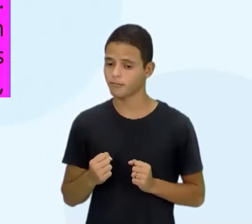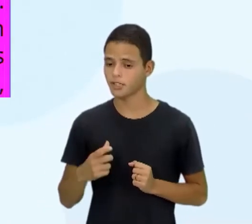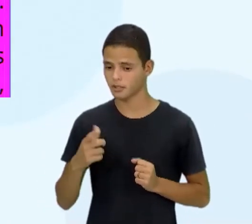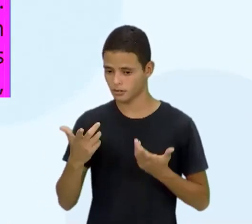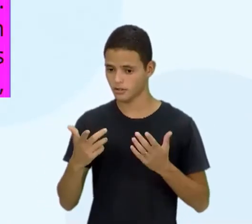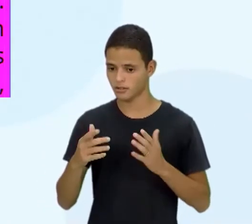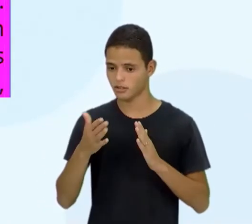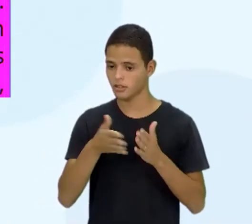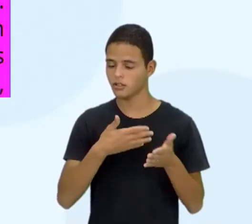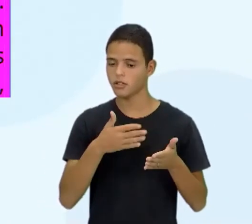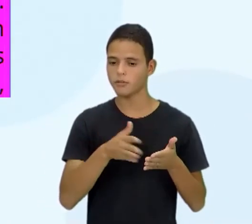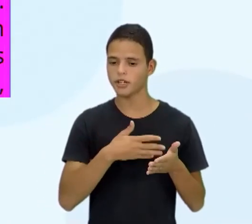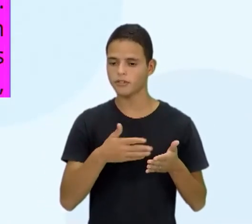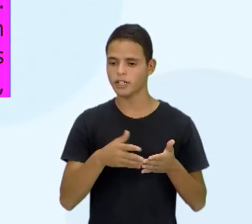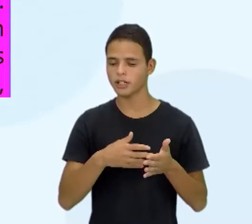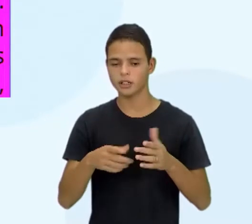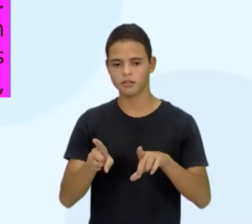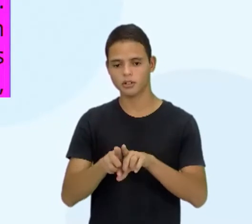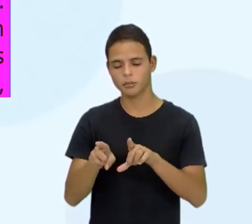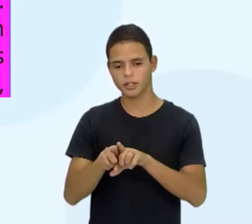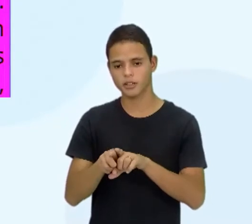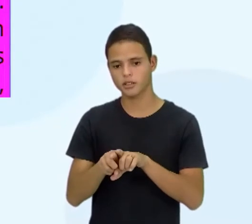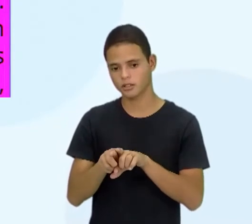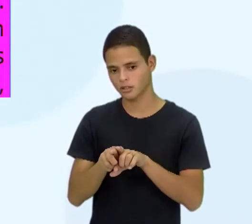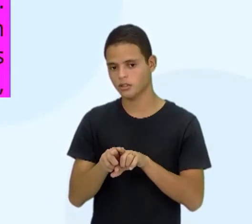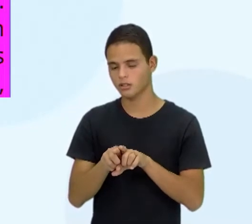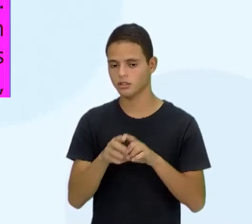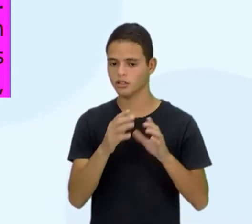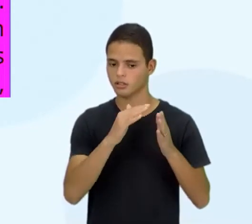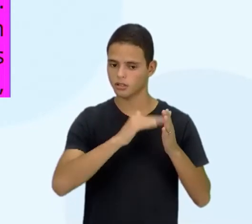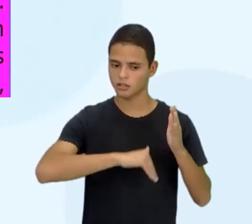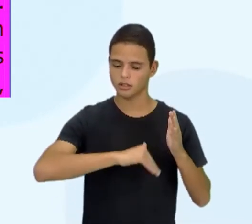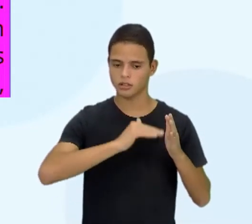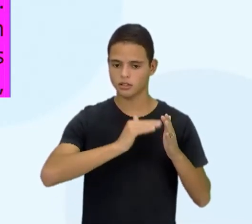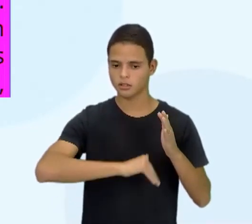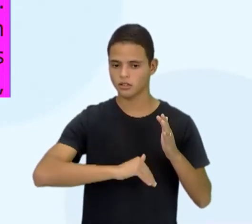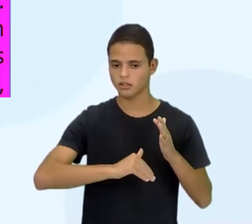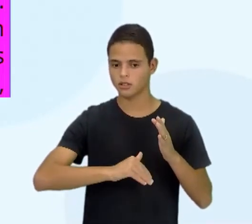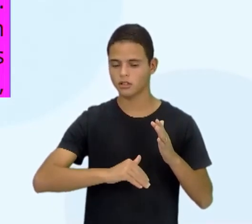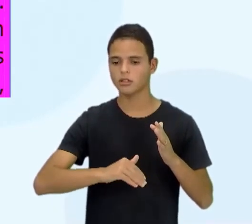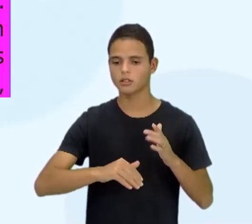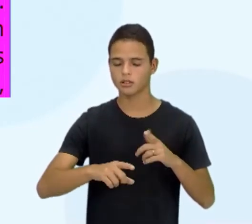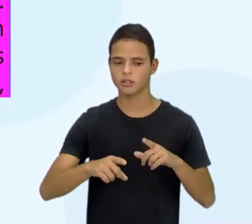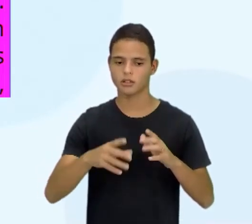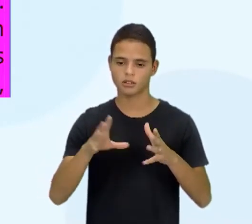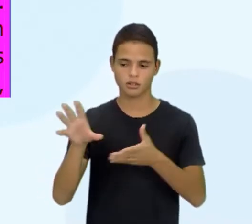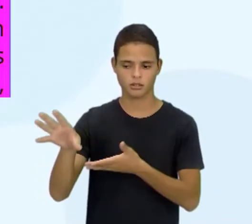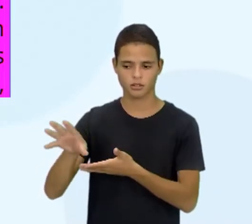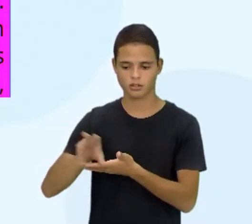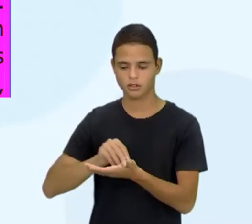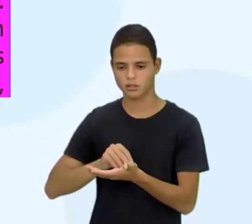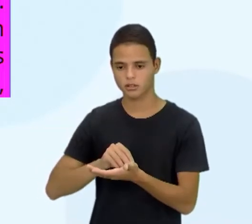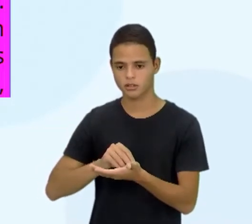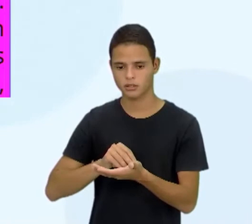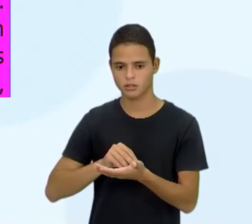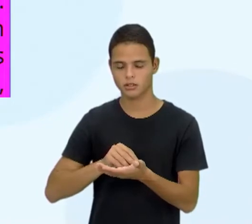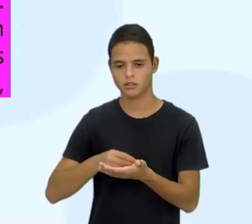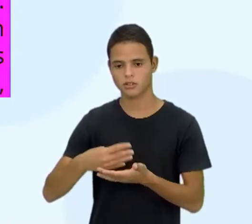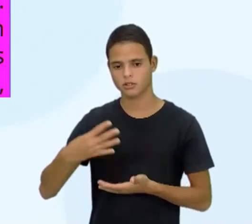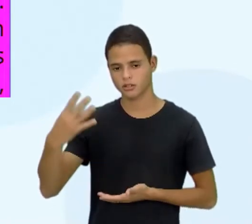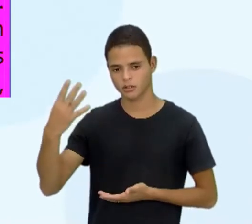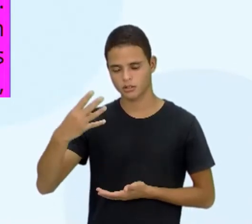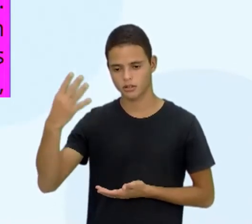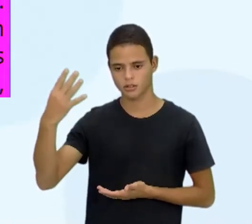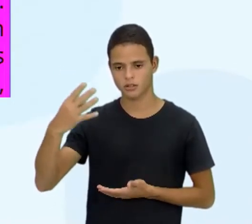uma revista que saiu a informação e eles retiraram, buscaram essa informação, copiaram. Quarto